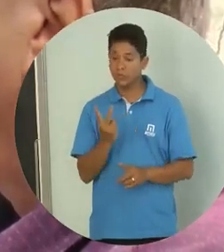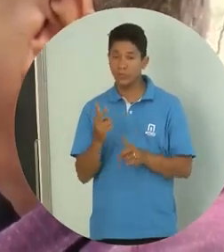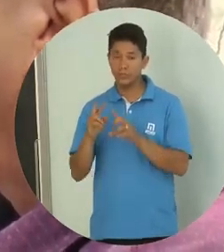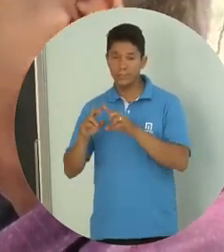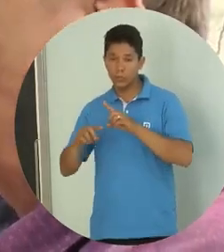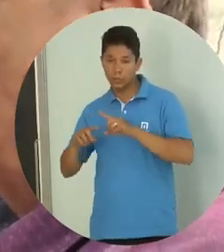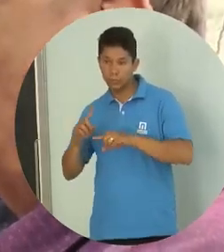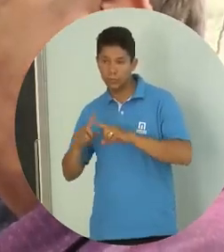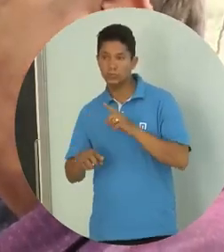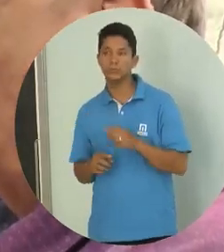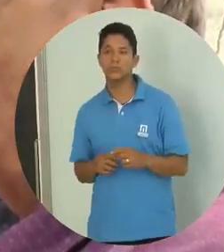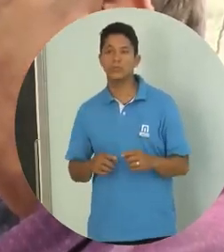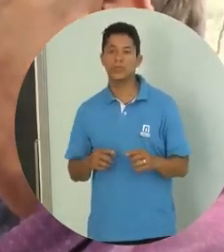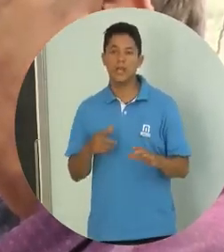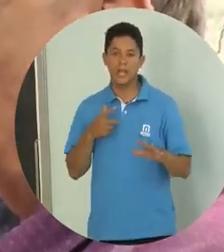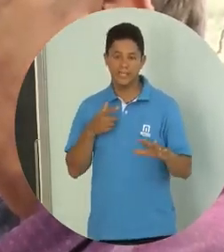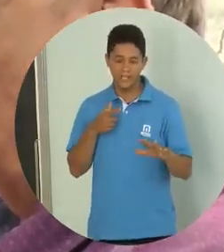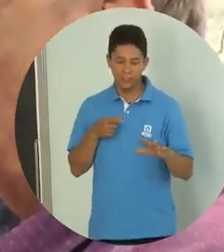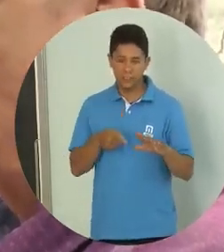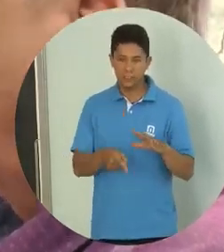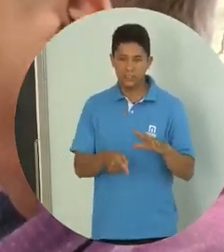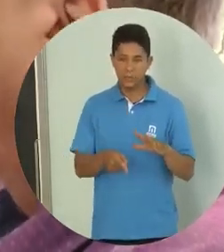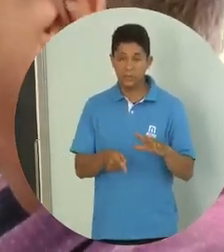tem, às vezes, uma injeção que